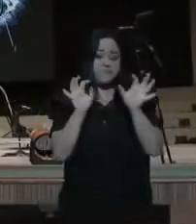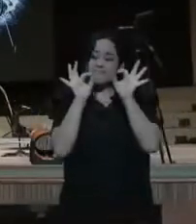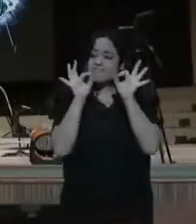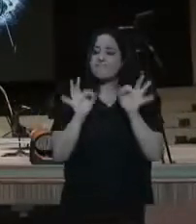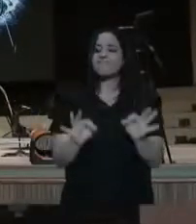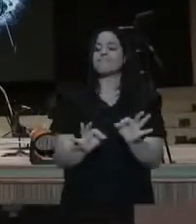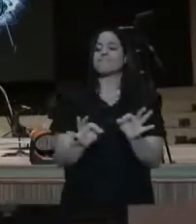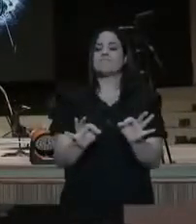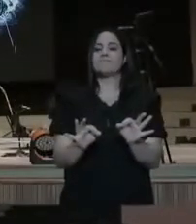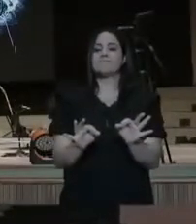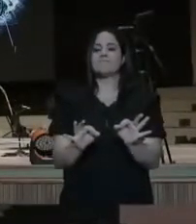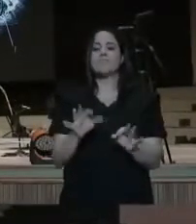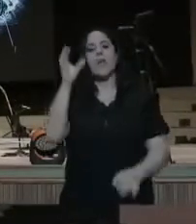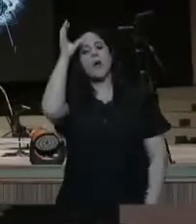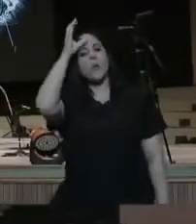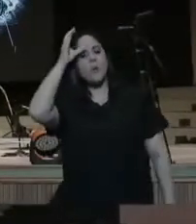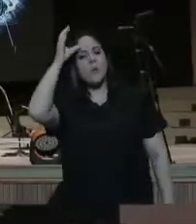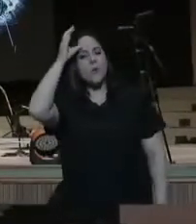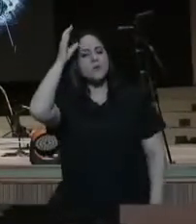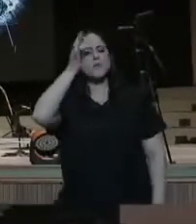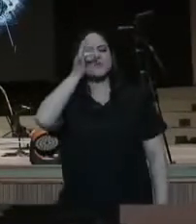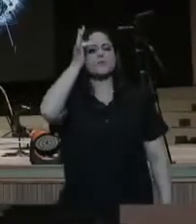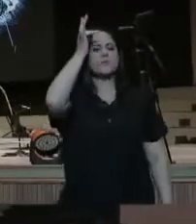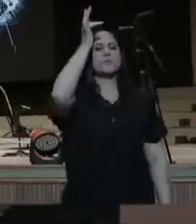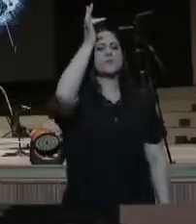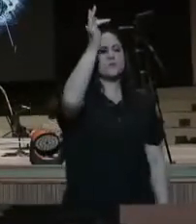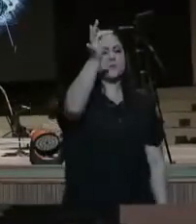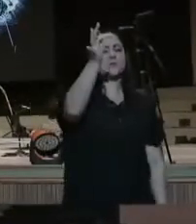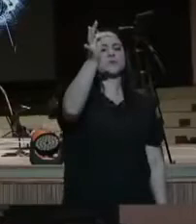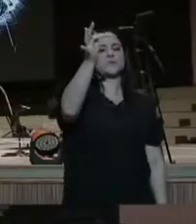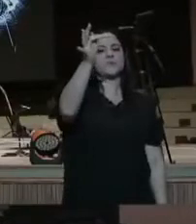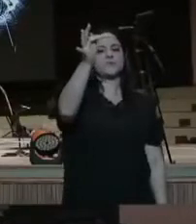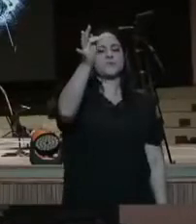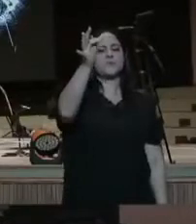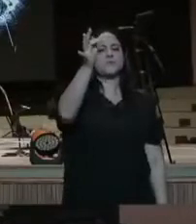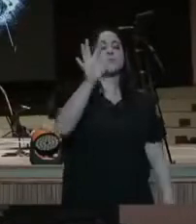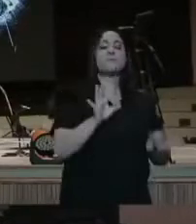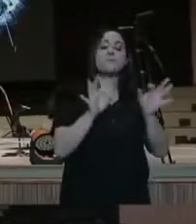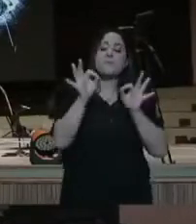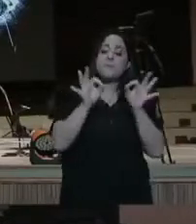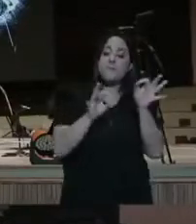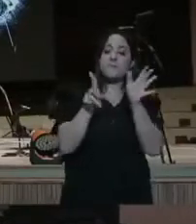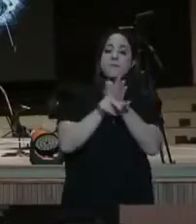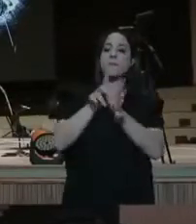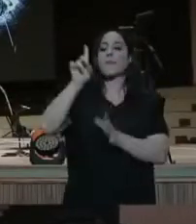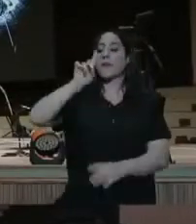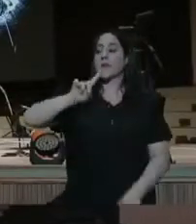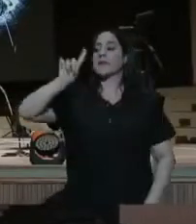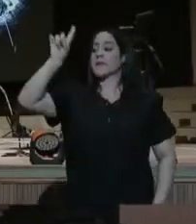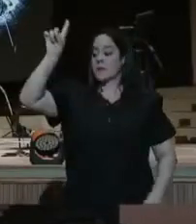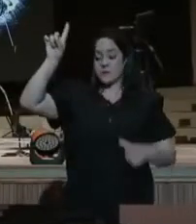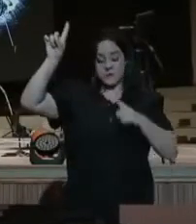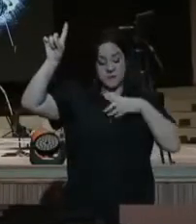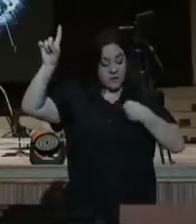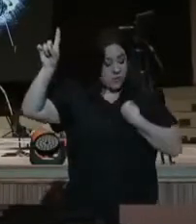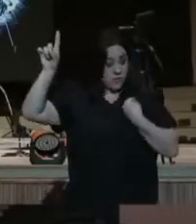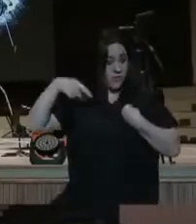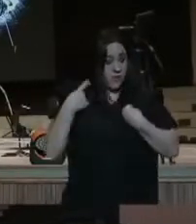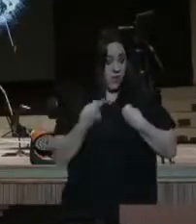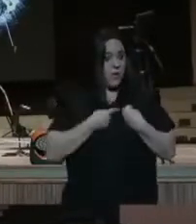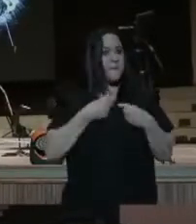a consciência de que esse futuro de que esse projeto de deus descansa dentro de nós precisa ser